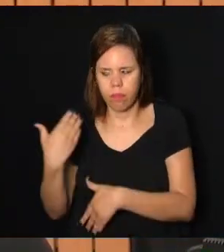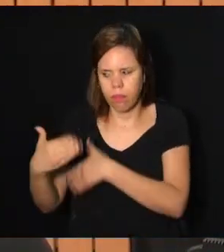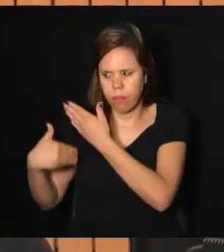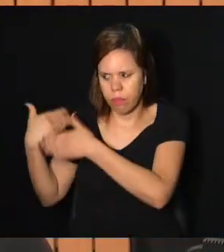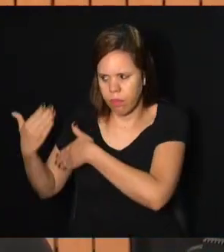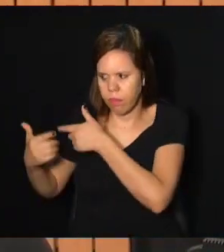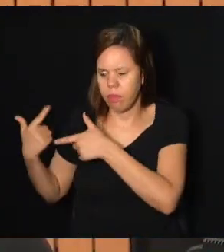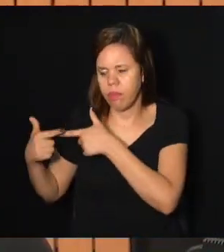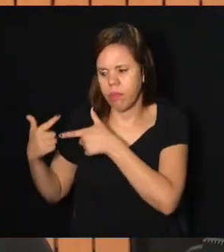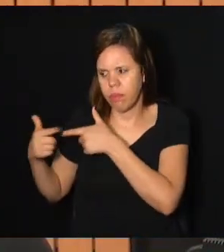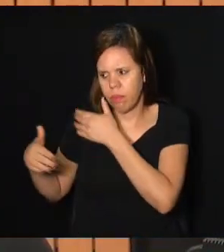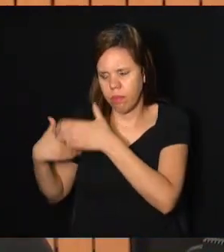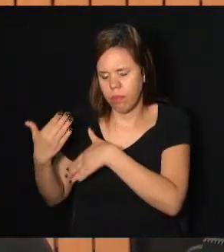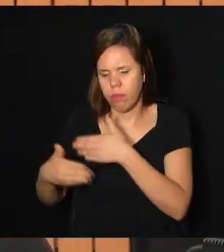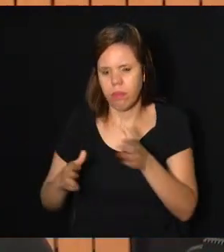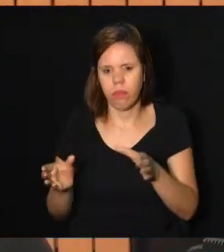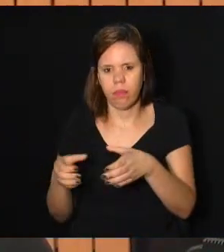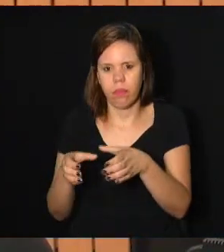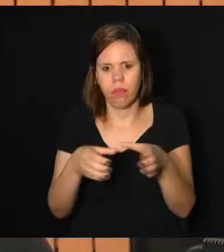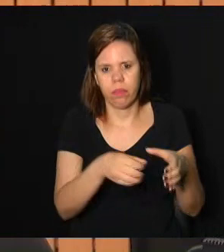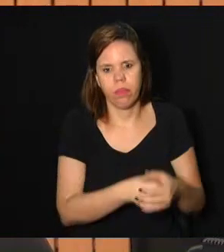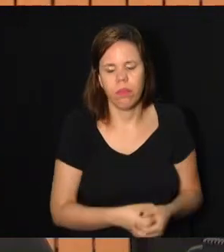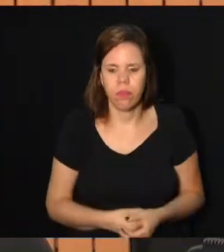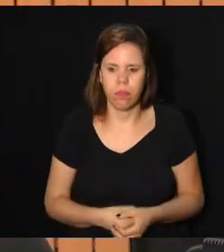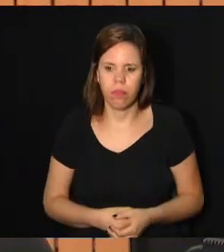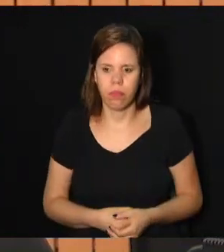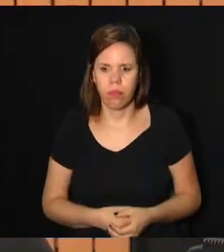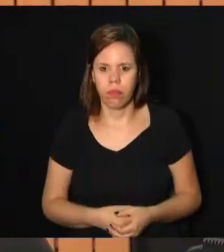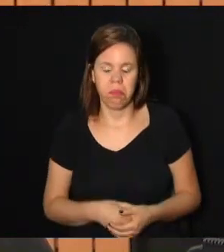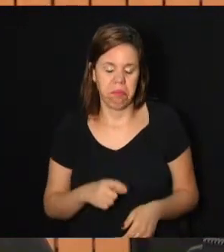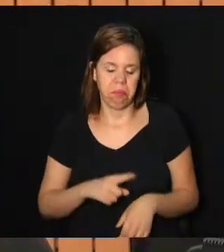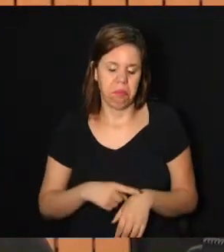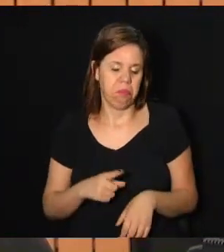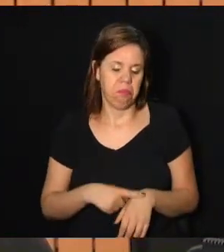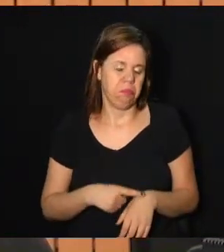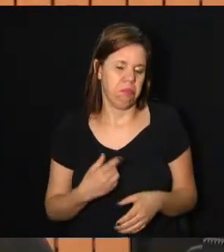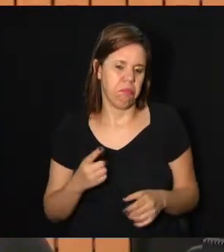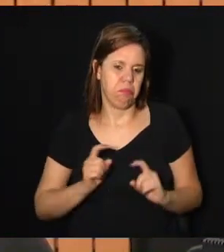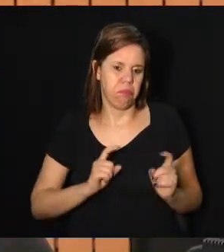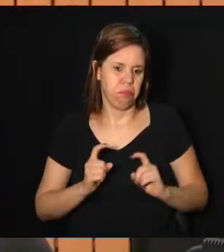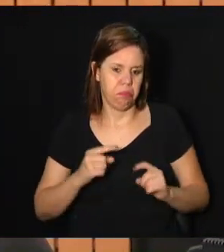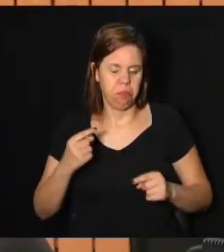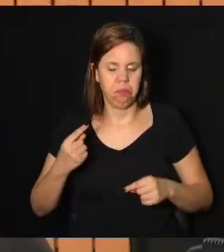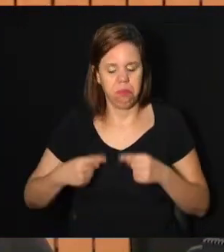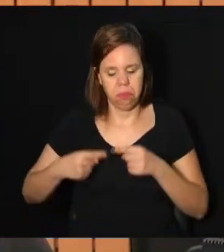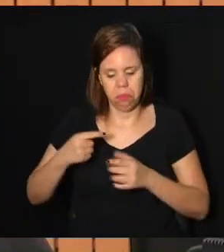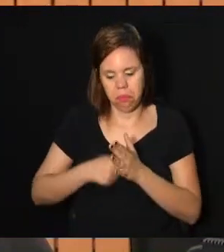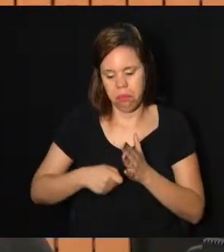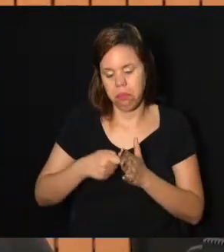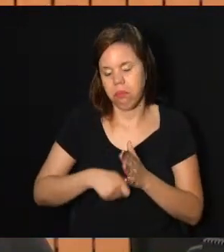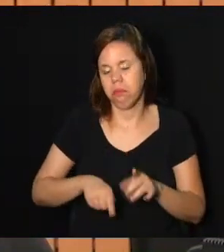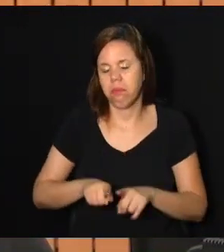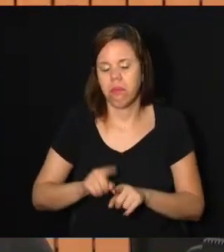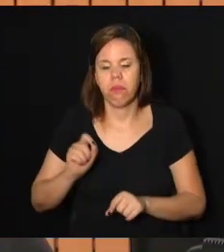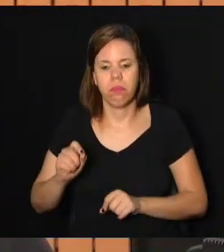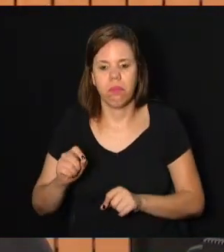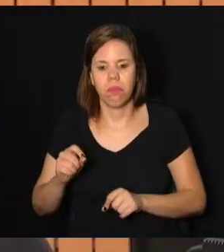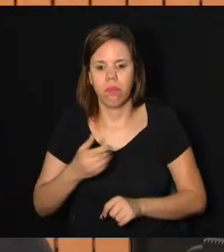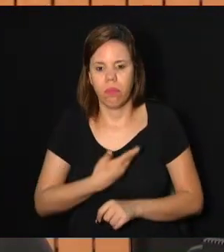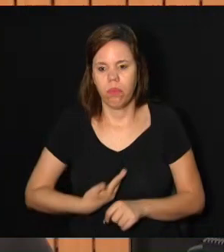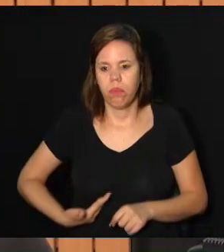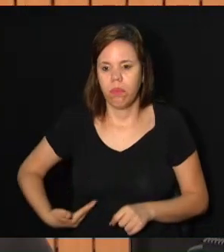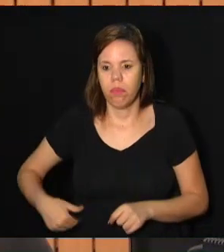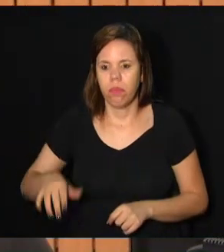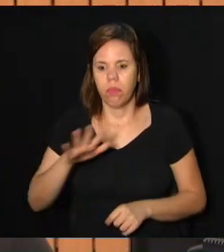situações e determinadas conjunturas, determinados momentos da vida política em que os